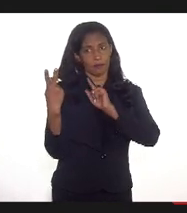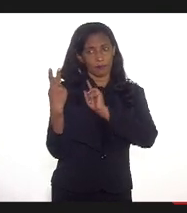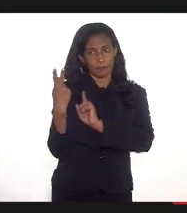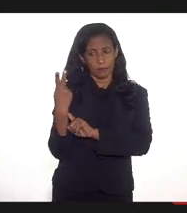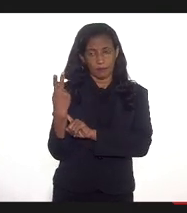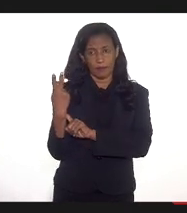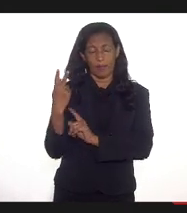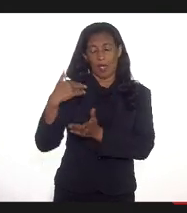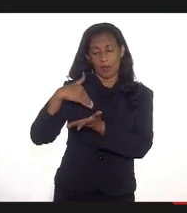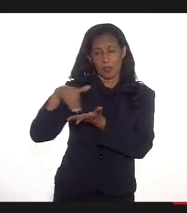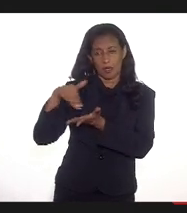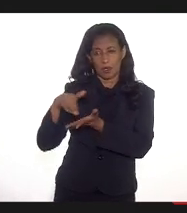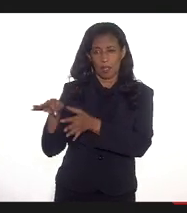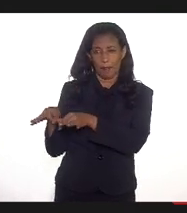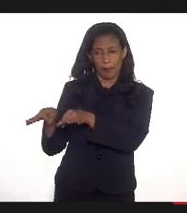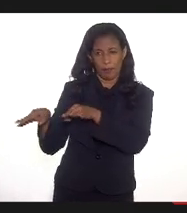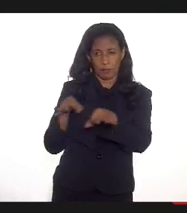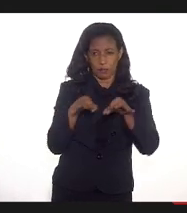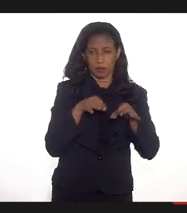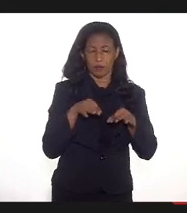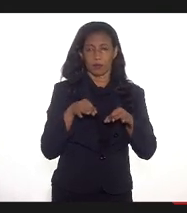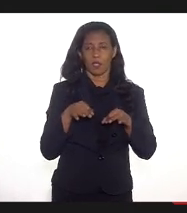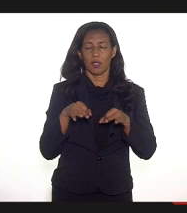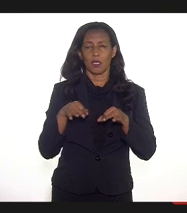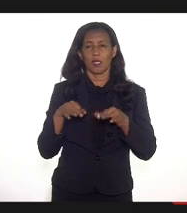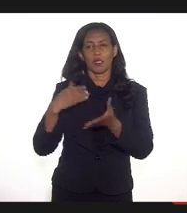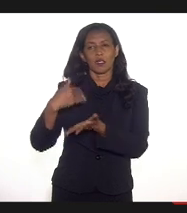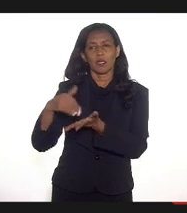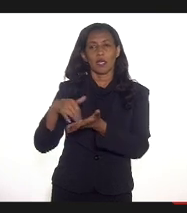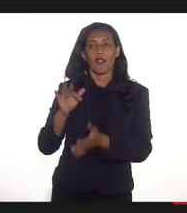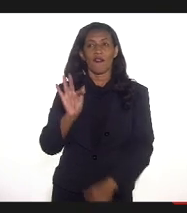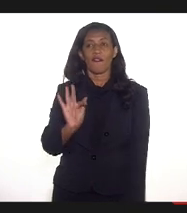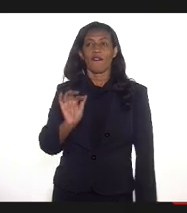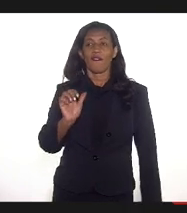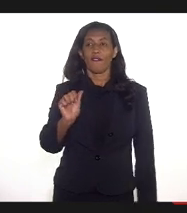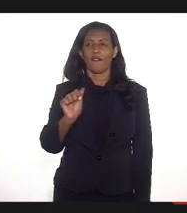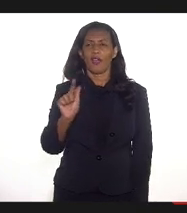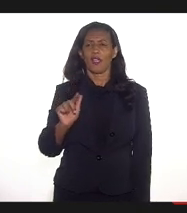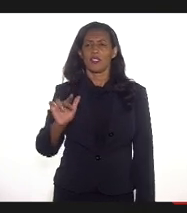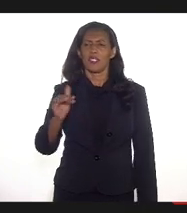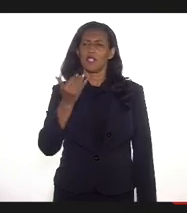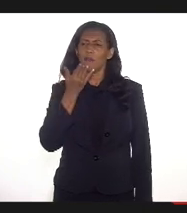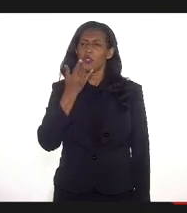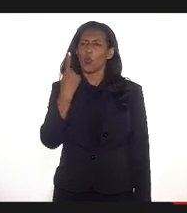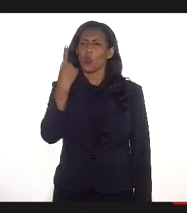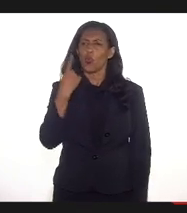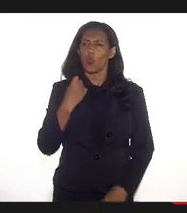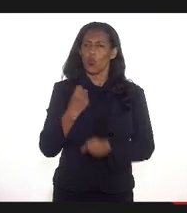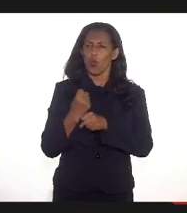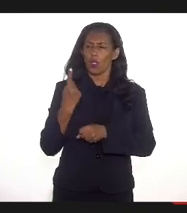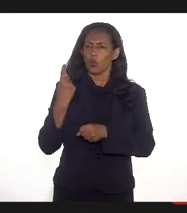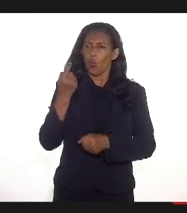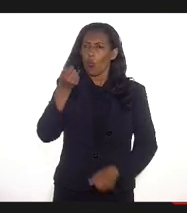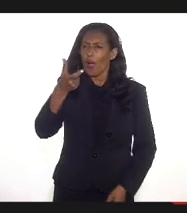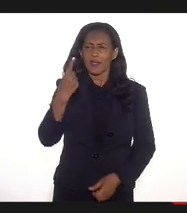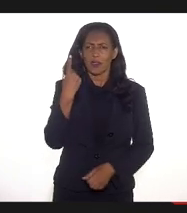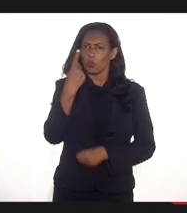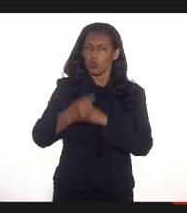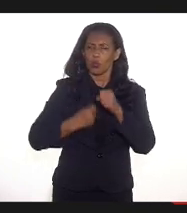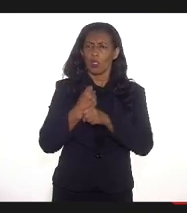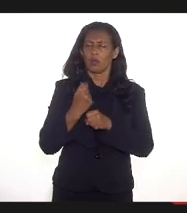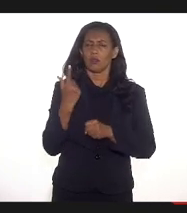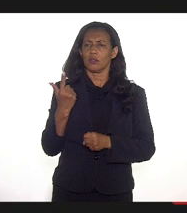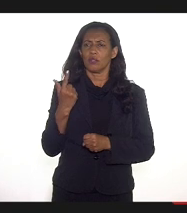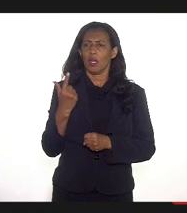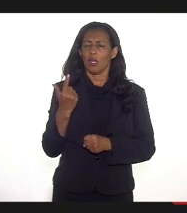a Secretaria de Planejamento, Secretaria de Fazenda, foi feito há um ano, há quase um ano, na verdade, quase um ano, e isso